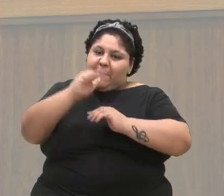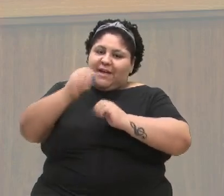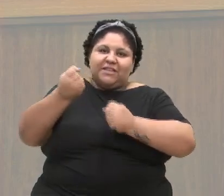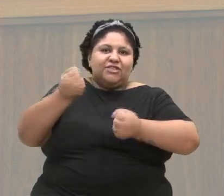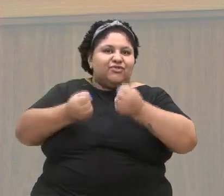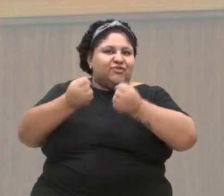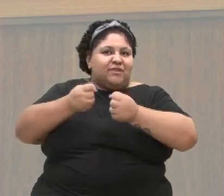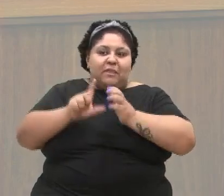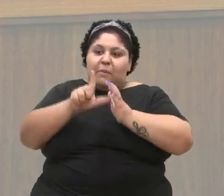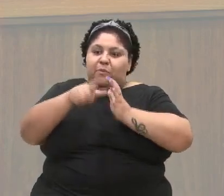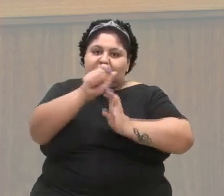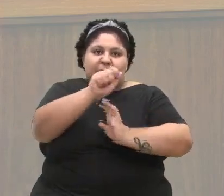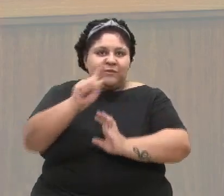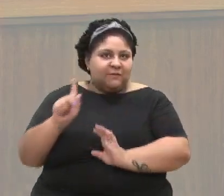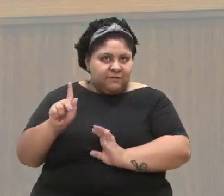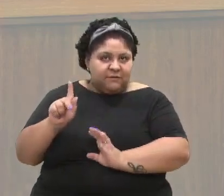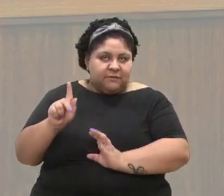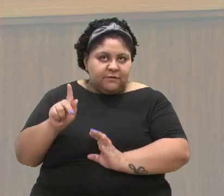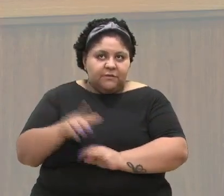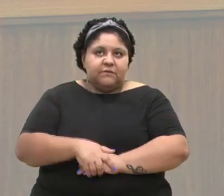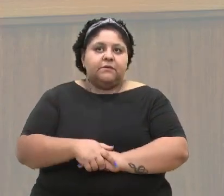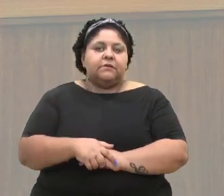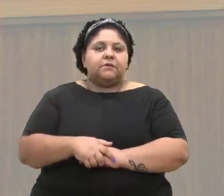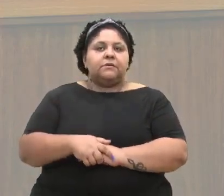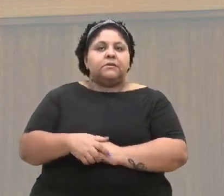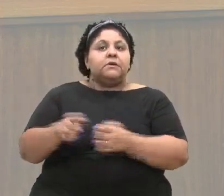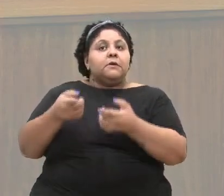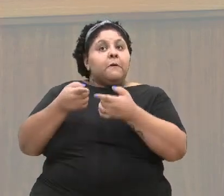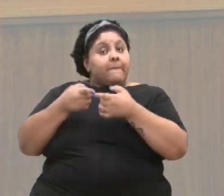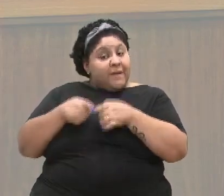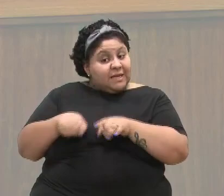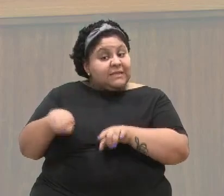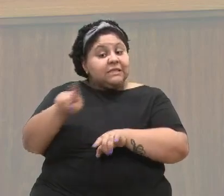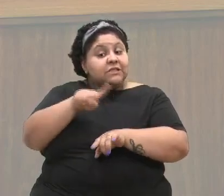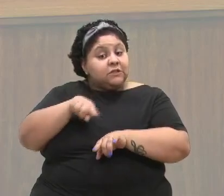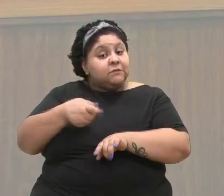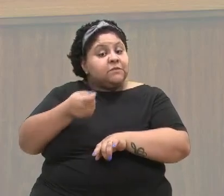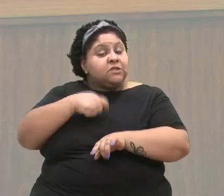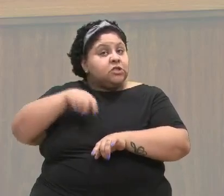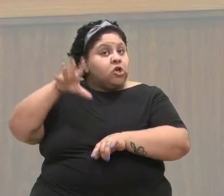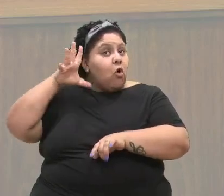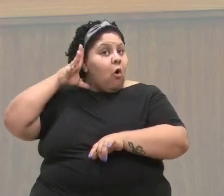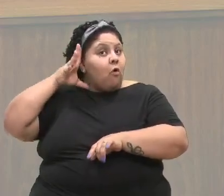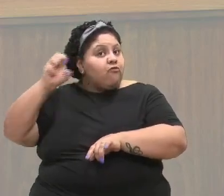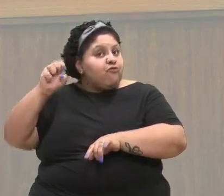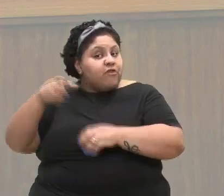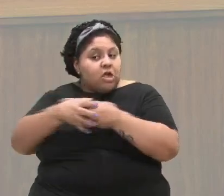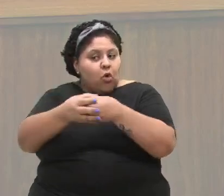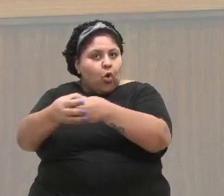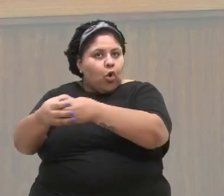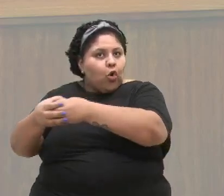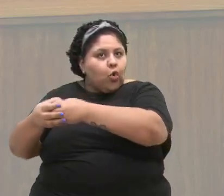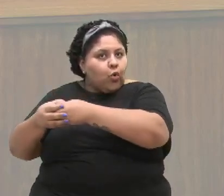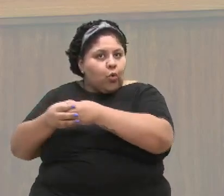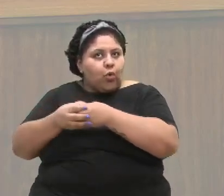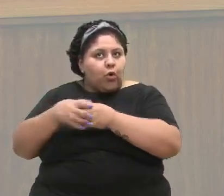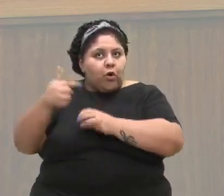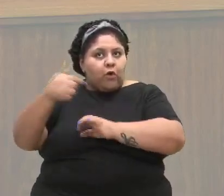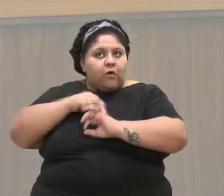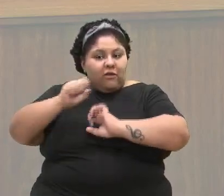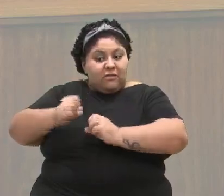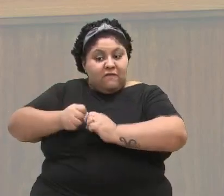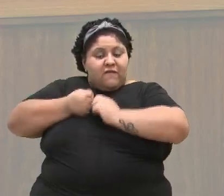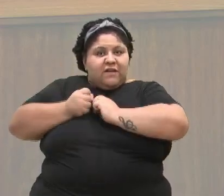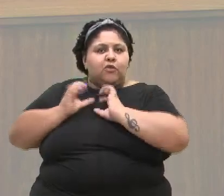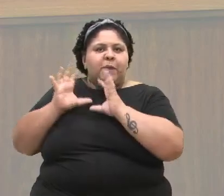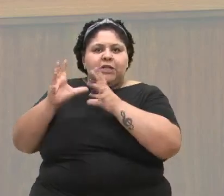sua aposentadoria. Mas a gente, acima de tudo, precisa ouvir a categoria. E eu defendo isso para todos